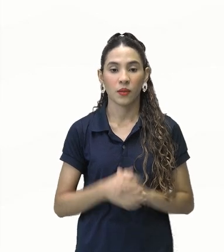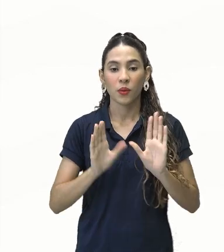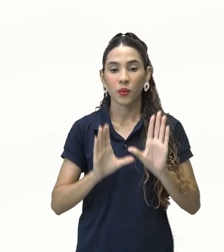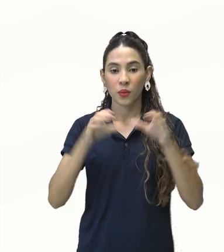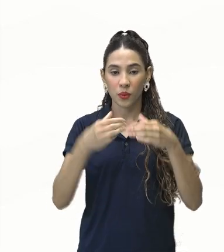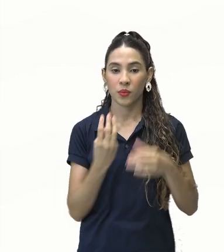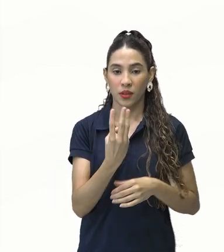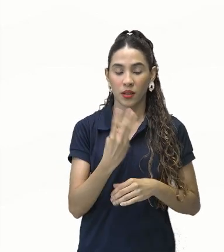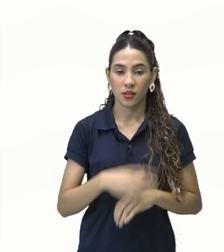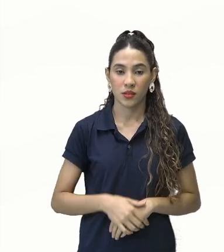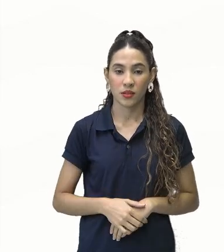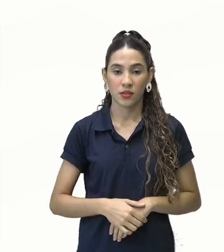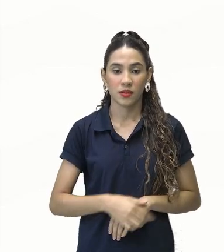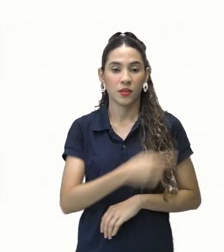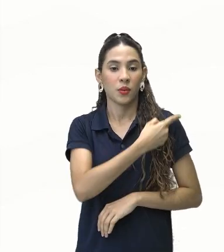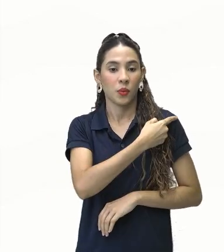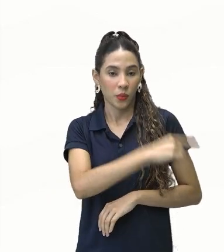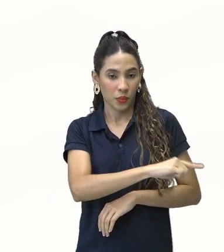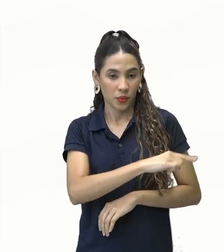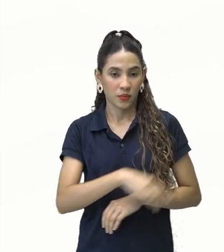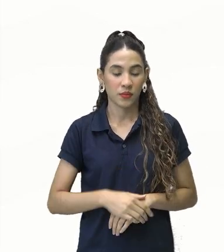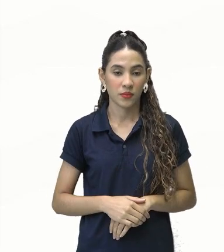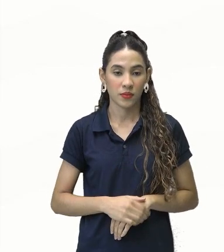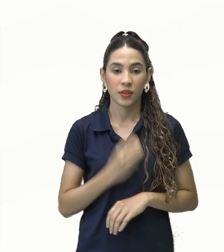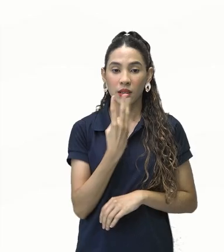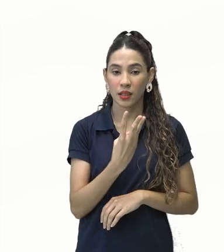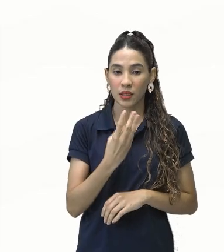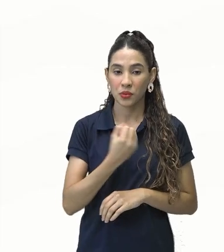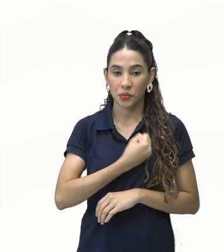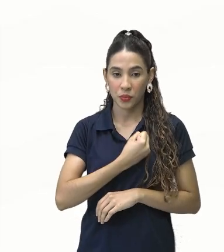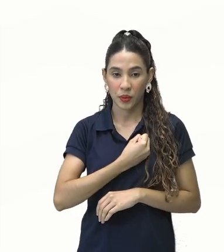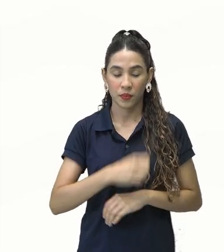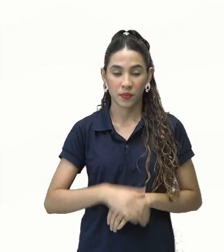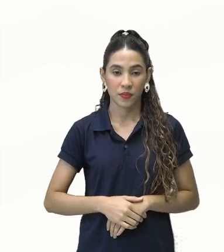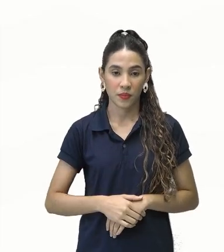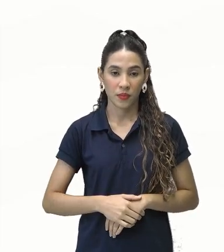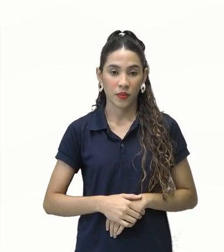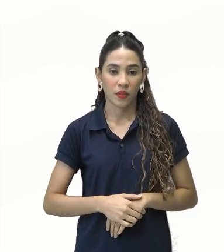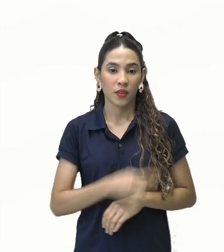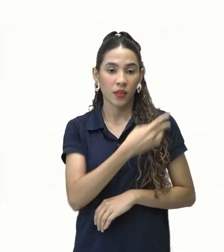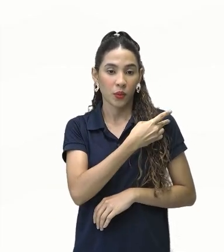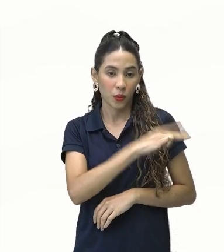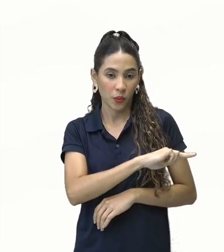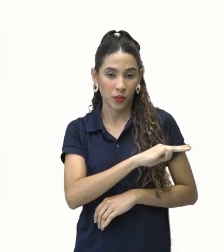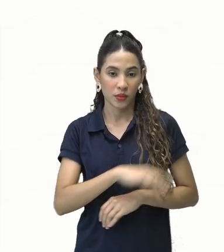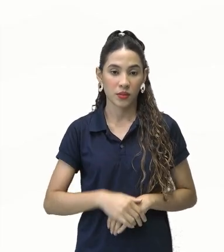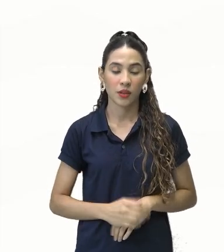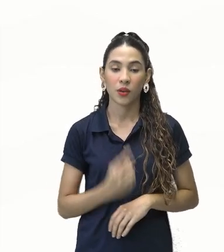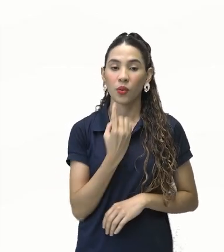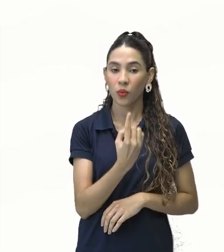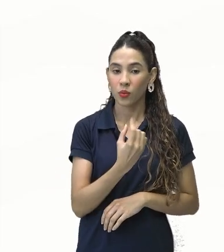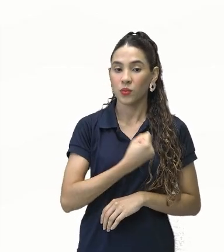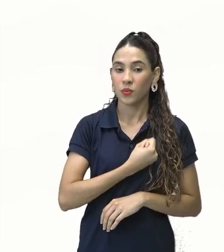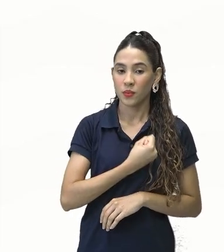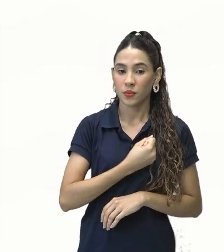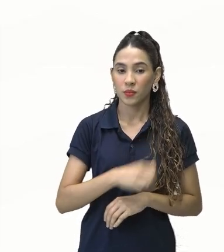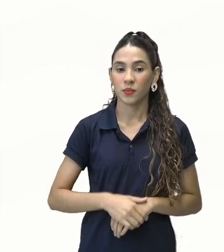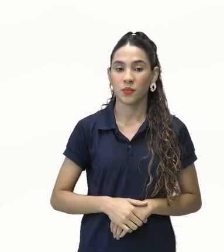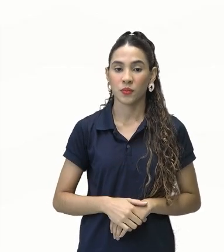Categoria 3, né? Série 1, 3, alguma coisa. Série 2, 1, alguma